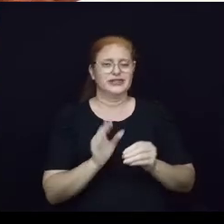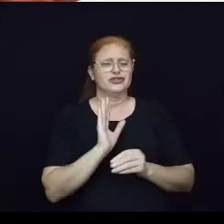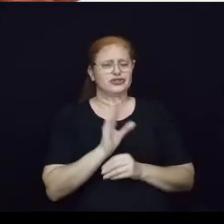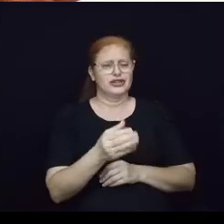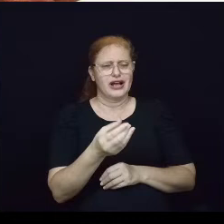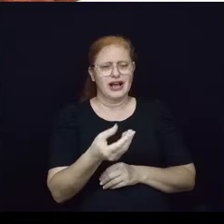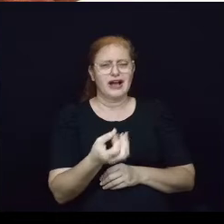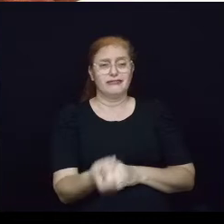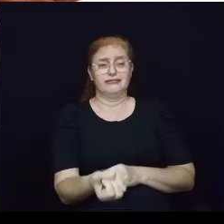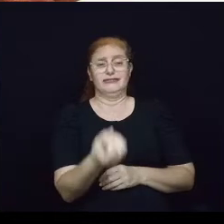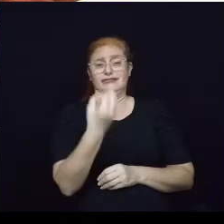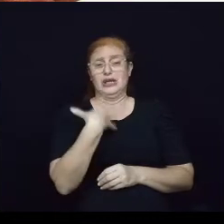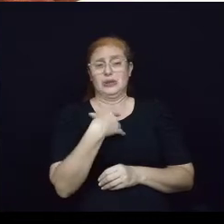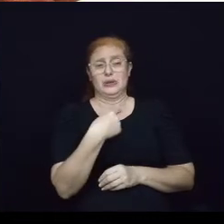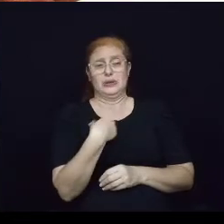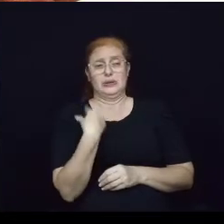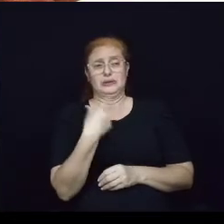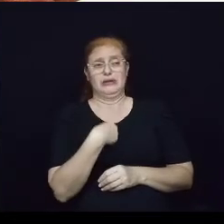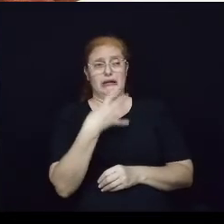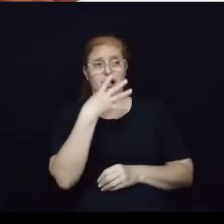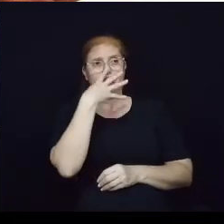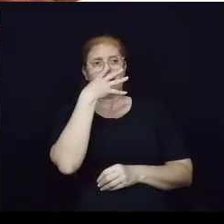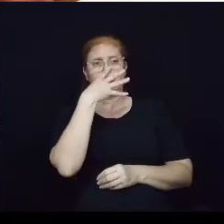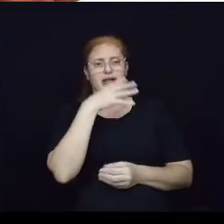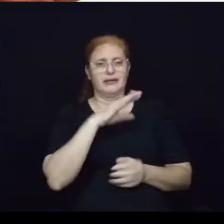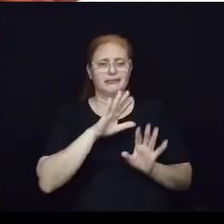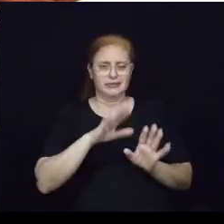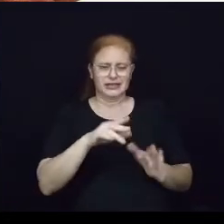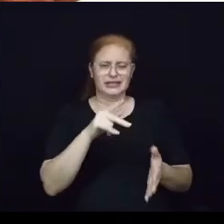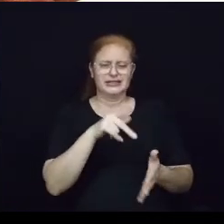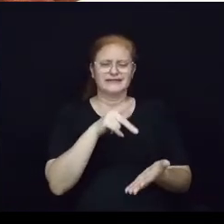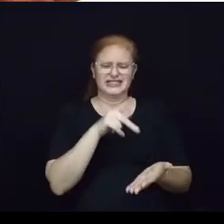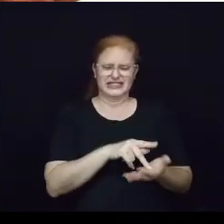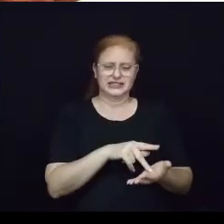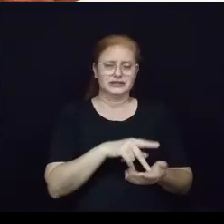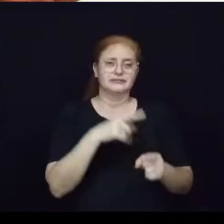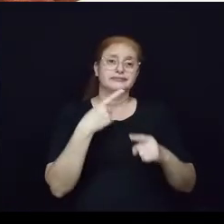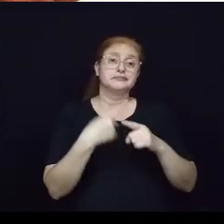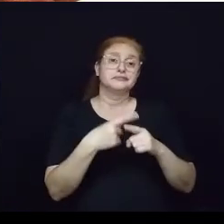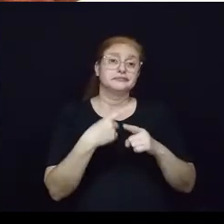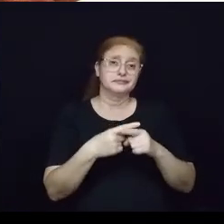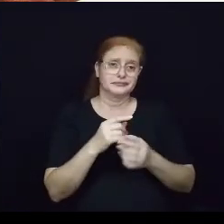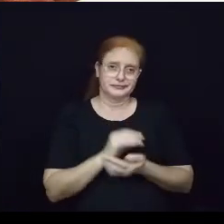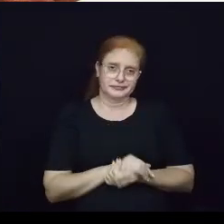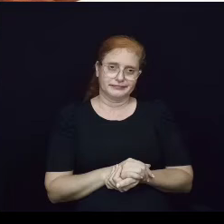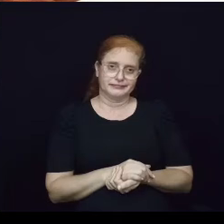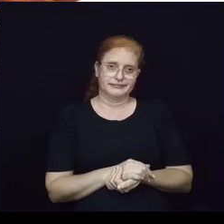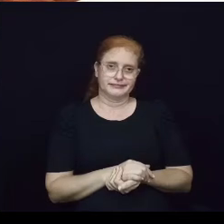isso, nós ficamos atônitos. Não mas é a pura verdade. É porque